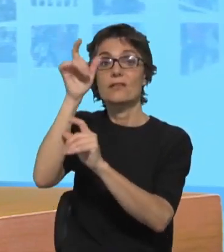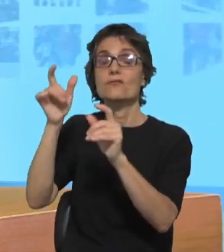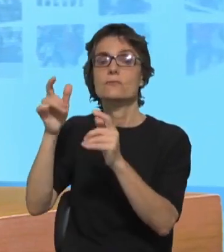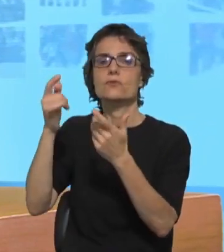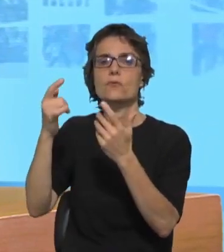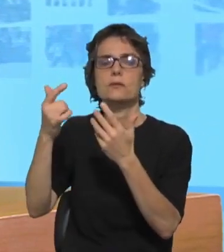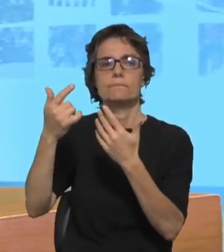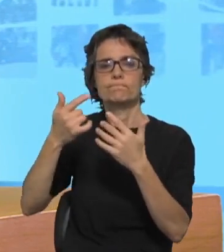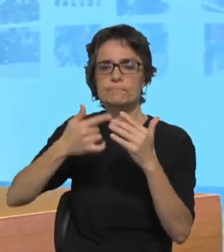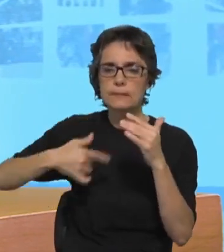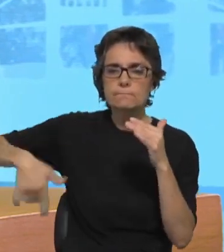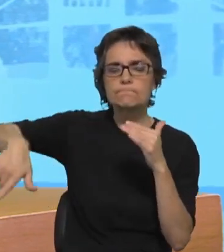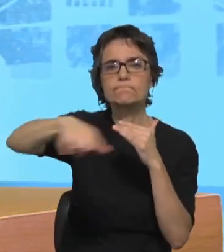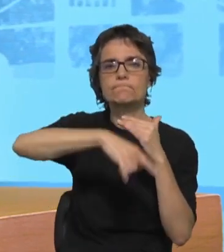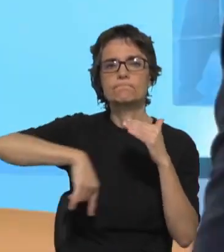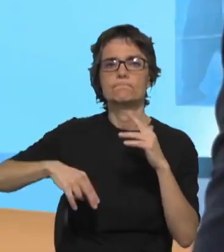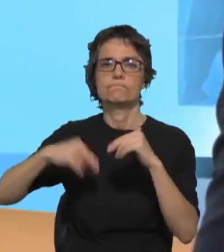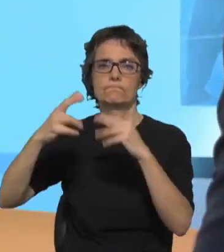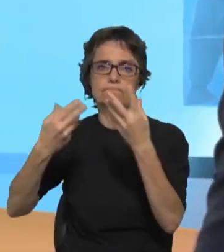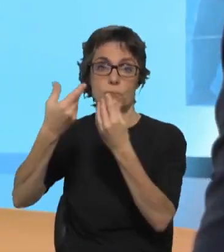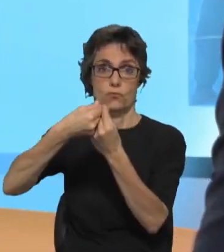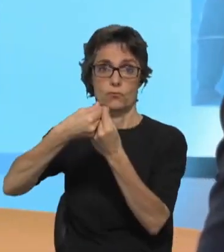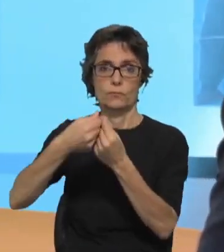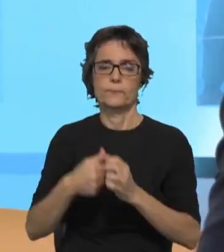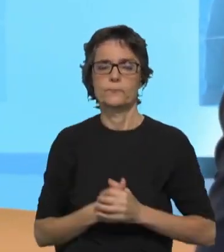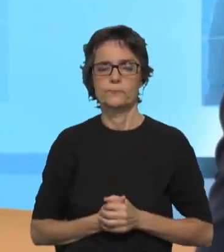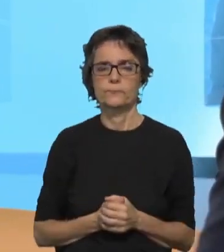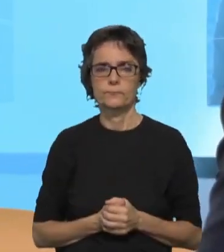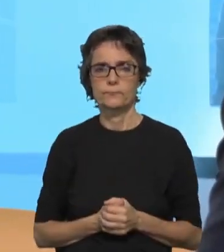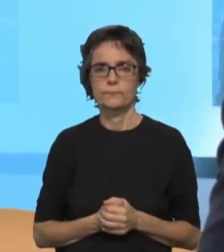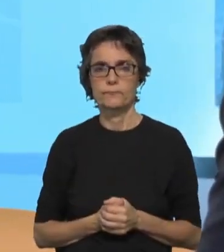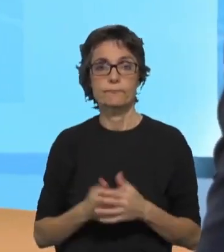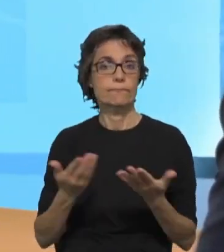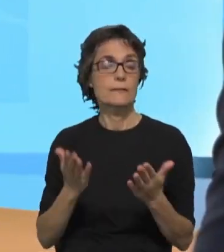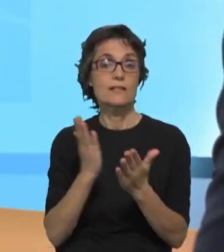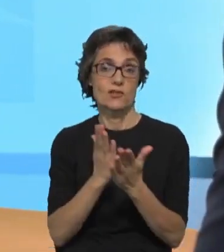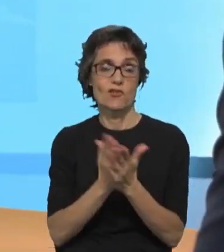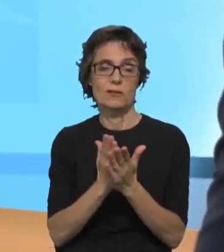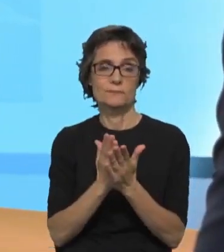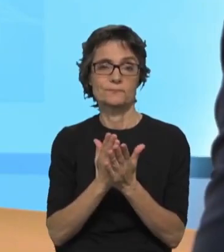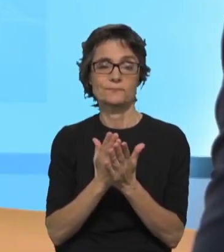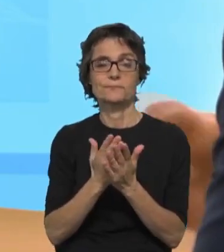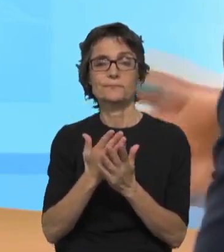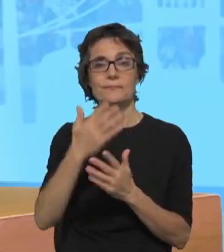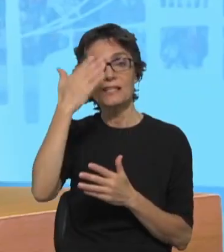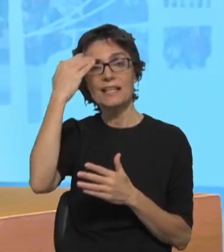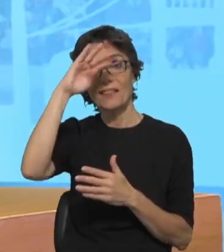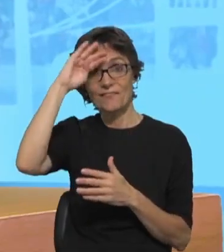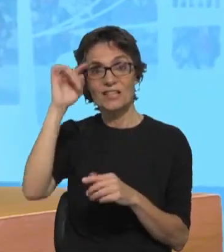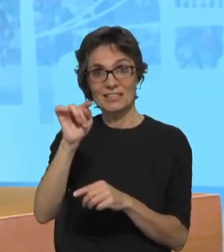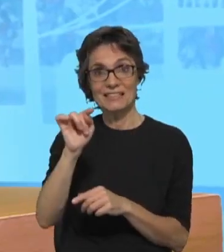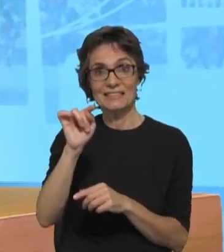espaço comum que construímos. E, portanto, nesse sentido, esta escola de verão, enfim, em